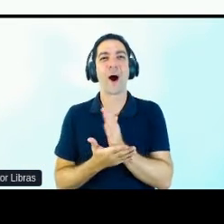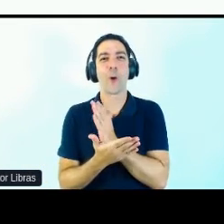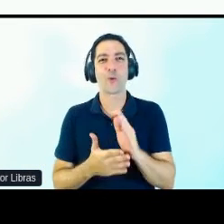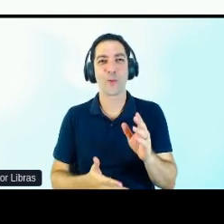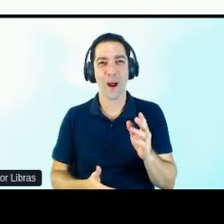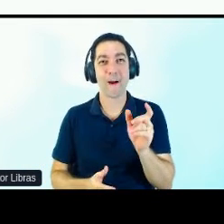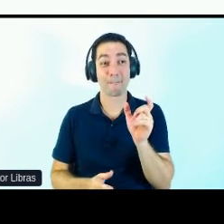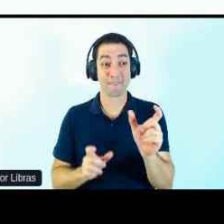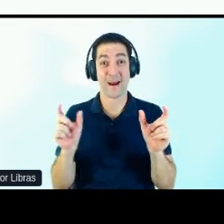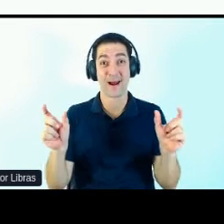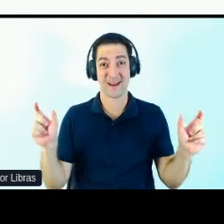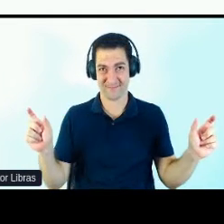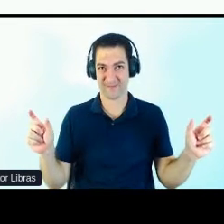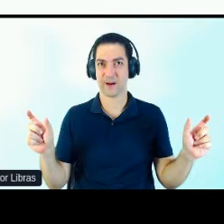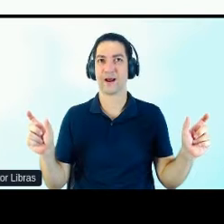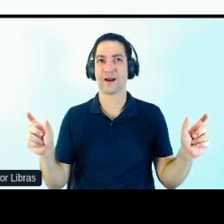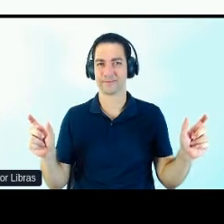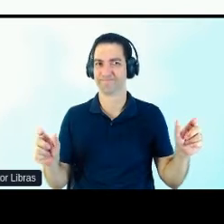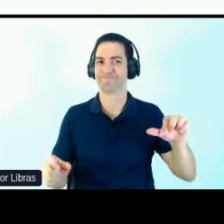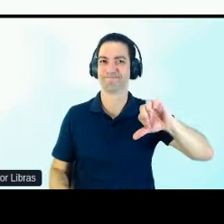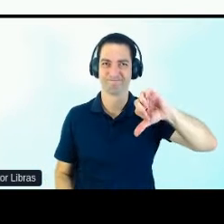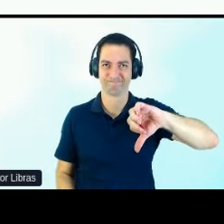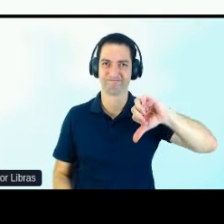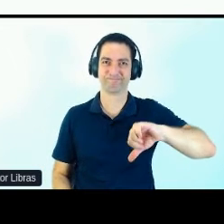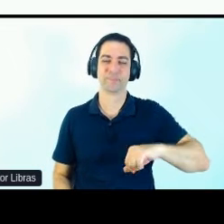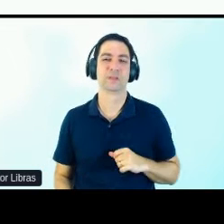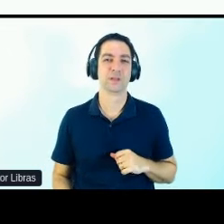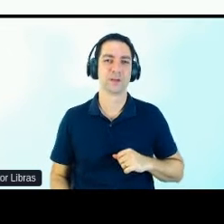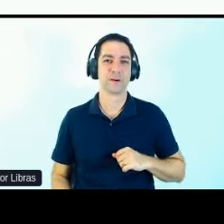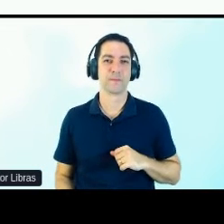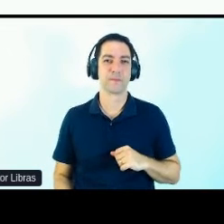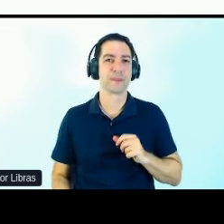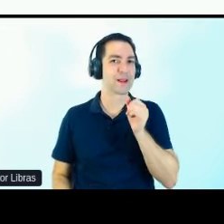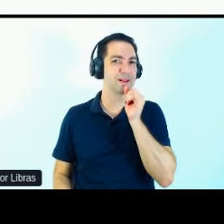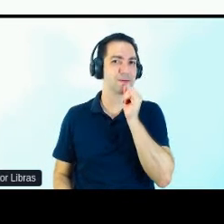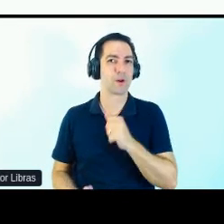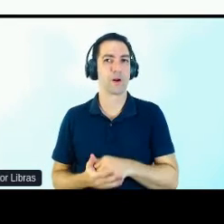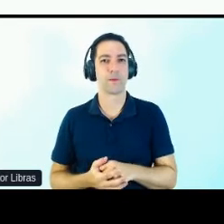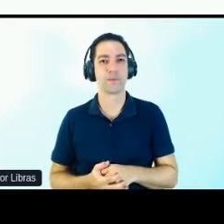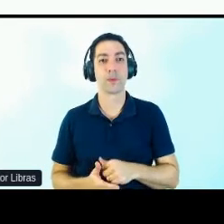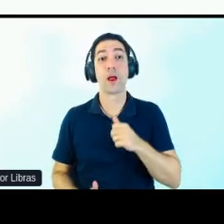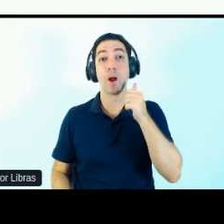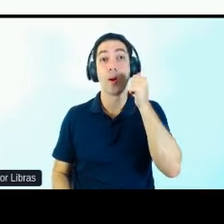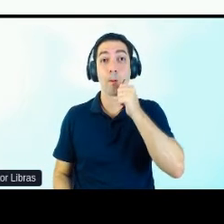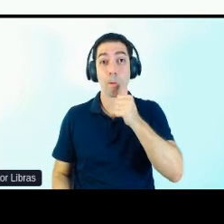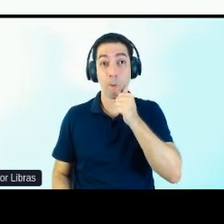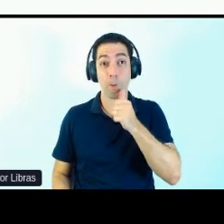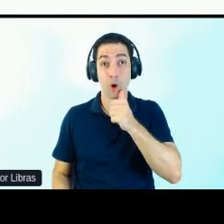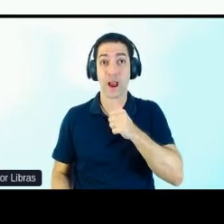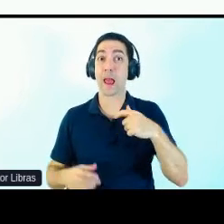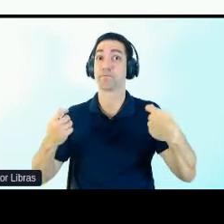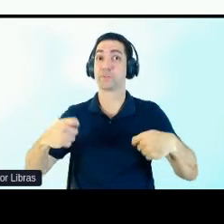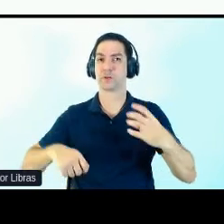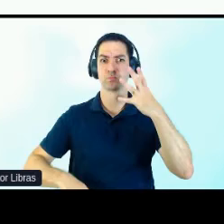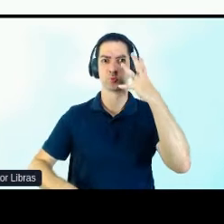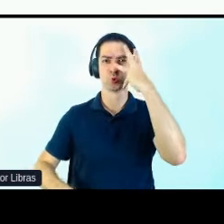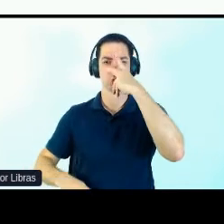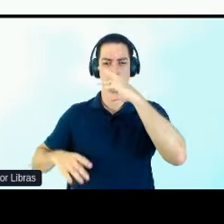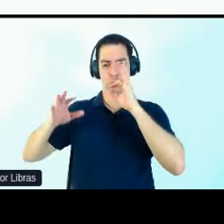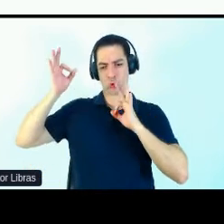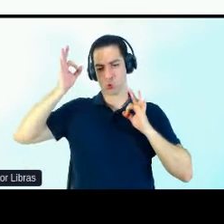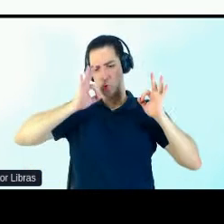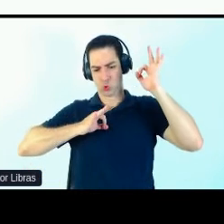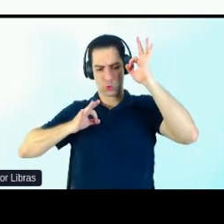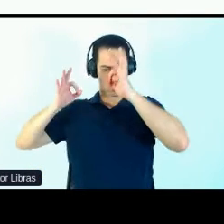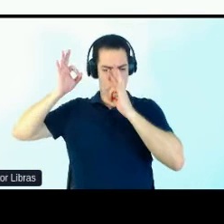não resumem as pessoas a elas. Então, a mulher, ela é sempre cobrada de ser bela, recatada e do lar, né? Então, as meninas, elas